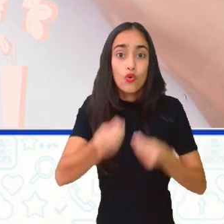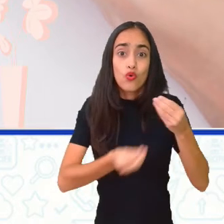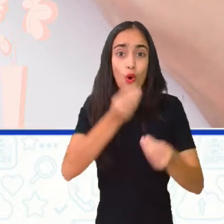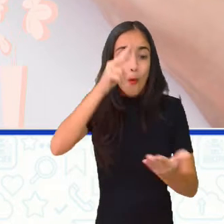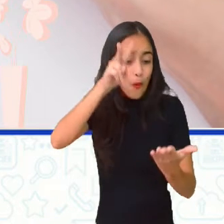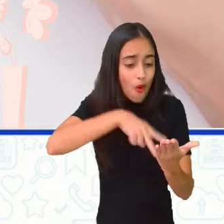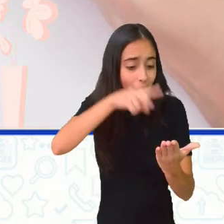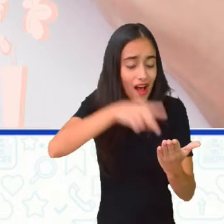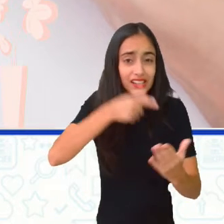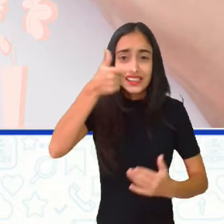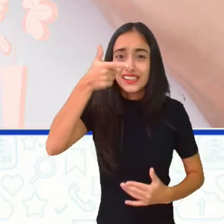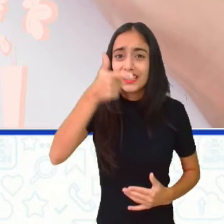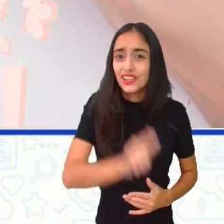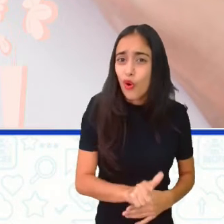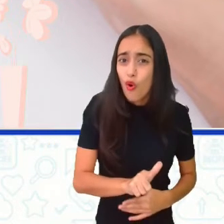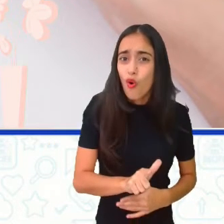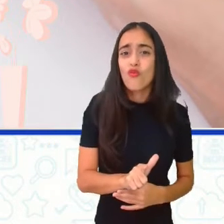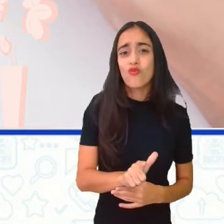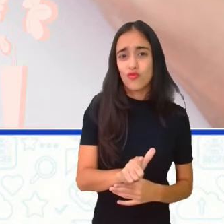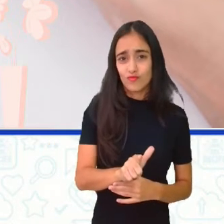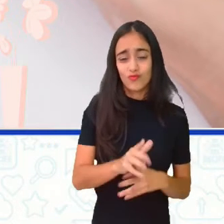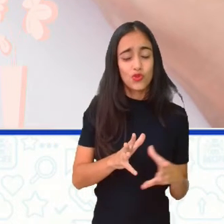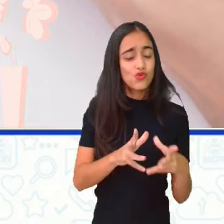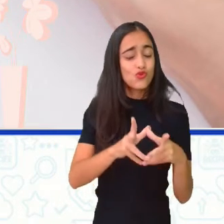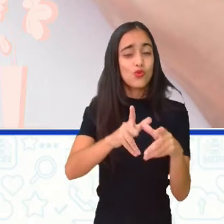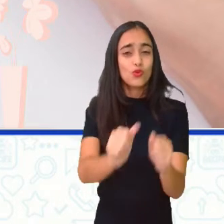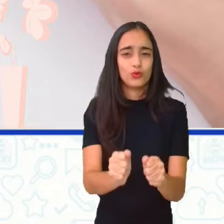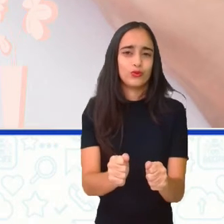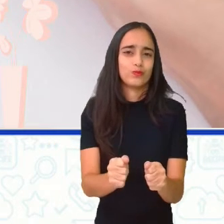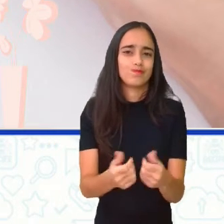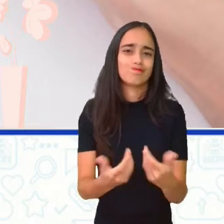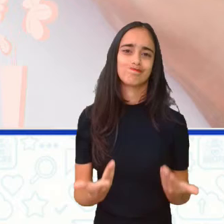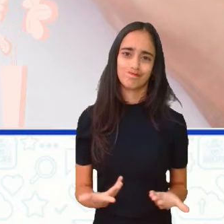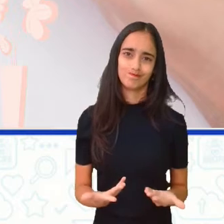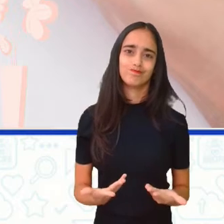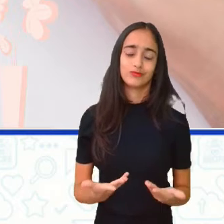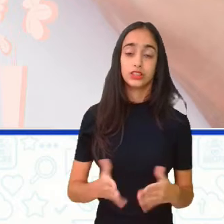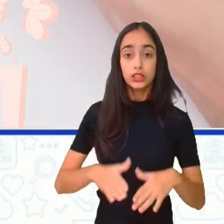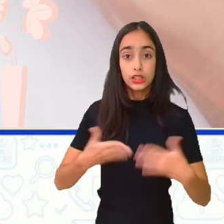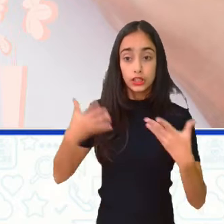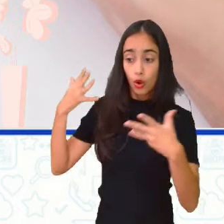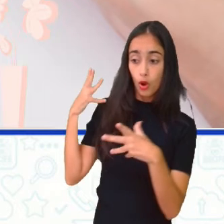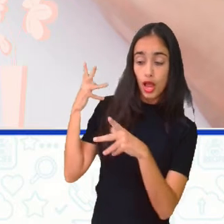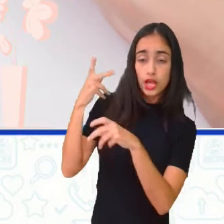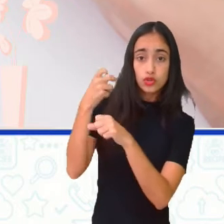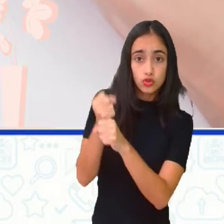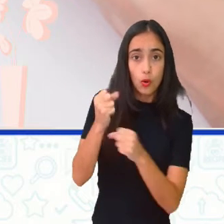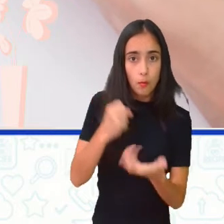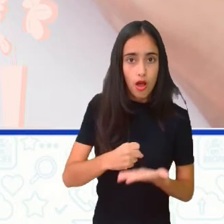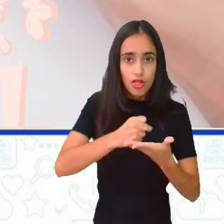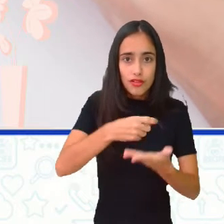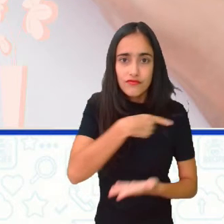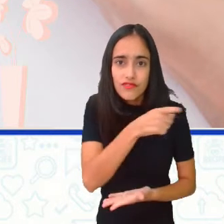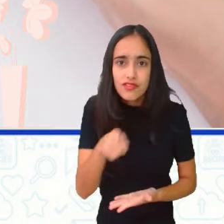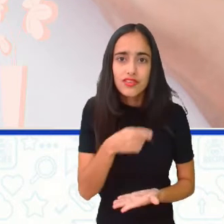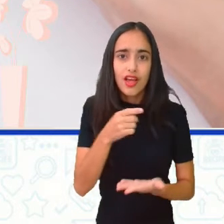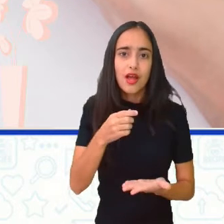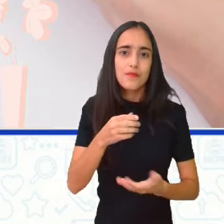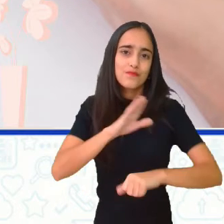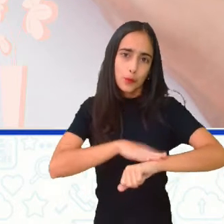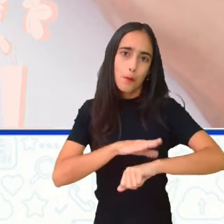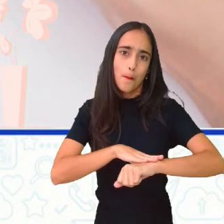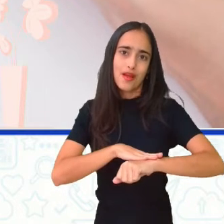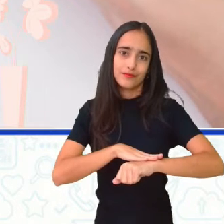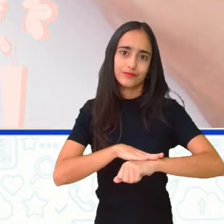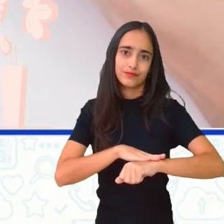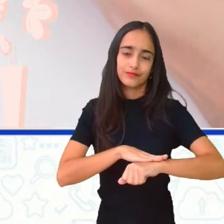conteúdo de um dia para o outro? Então, o resumo, ele vai te ajudar nesse momento, assim, quando a gente está com um tempo escasso, a